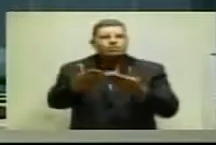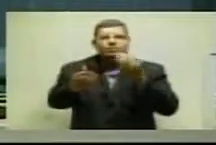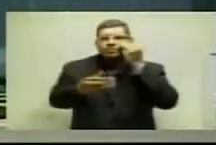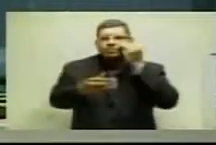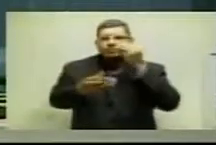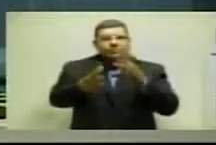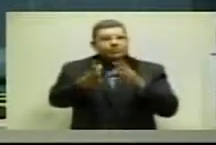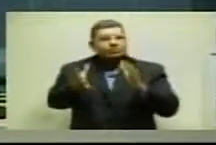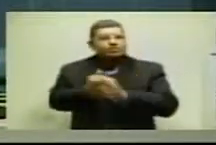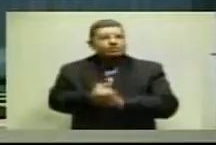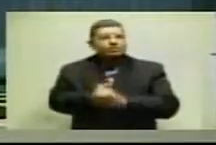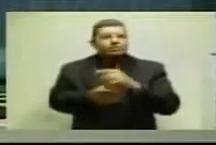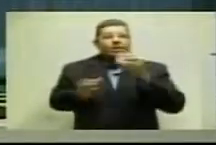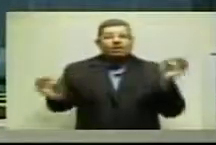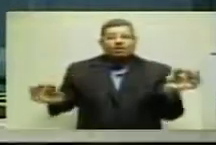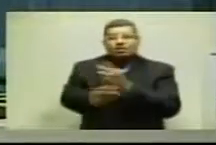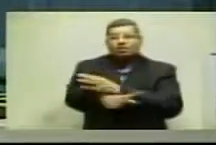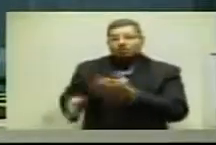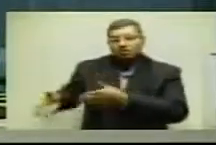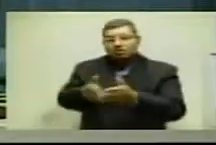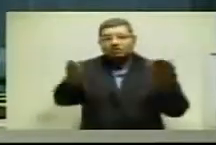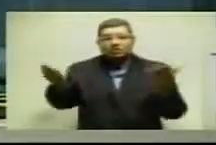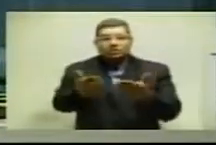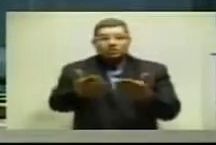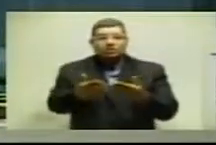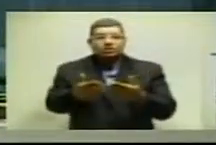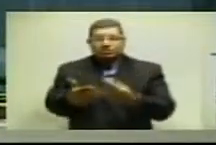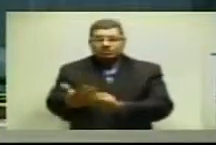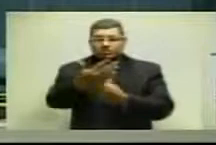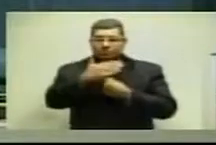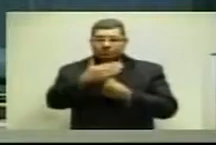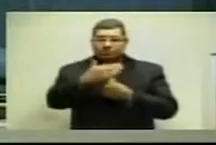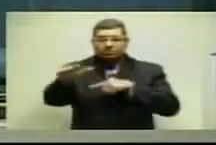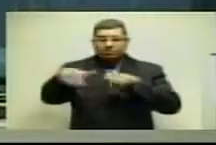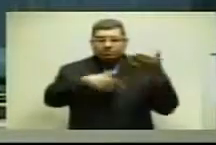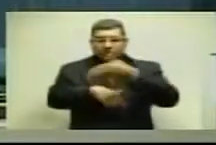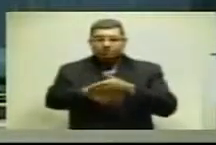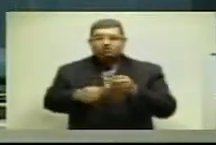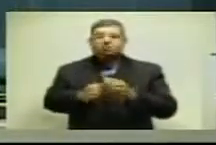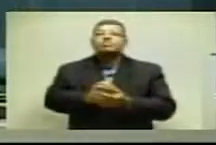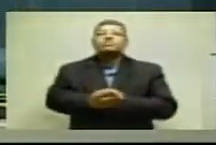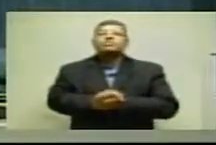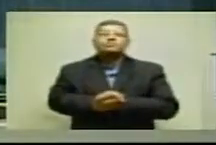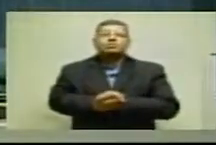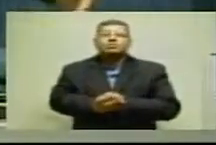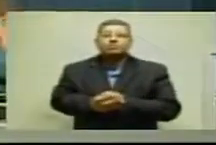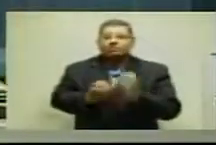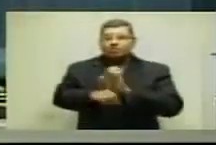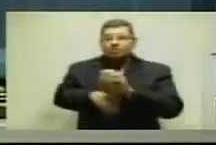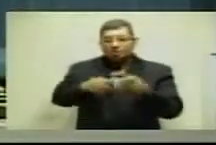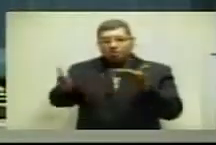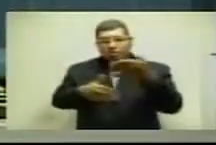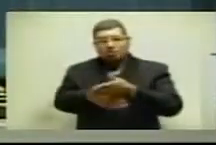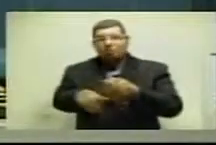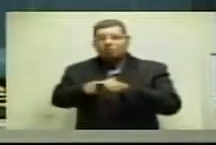ponto de vista ambiental, acabaram caminhando para a pecuária, a agropecuária, o